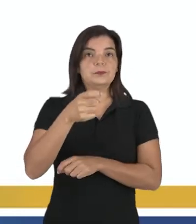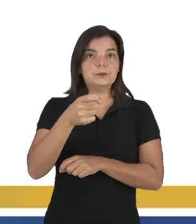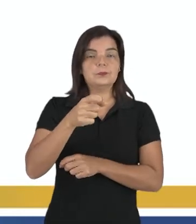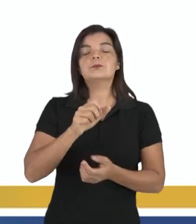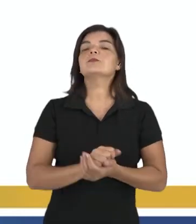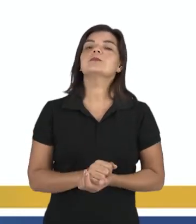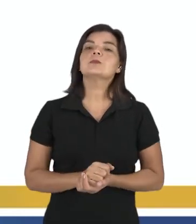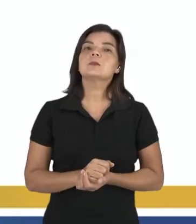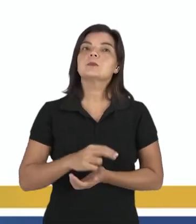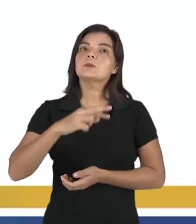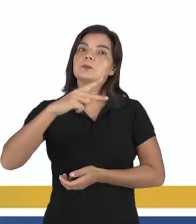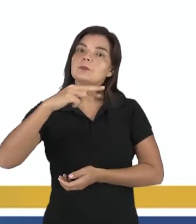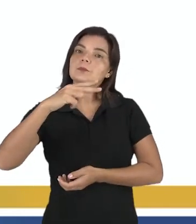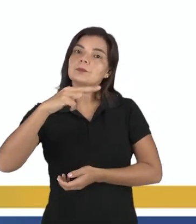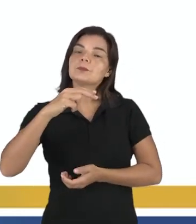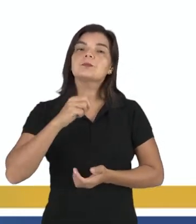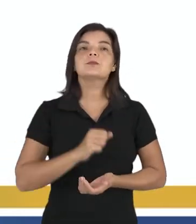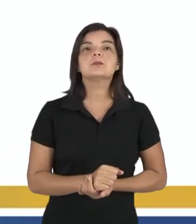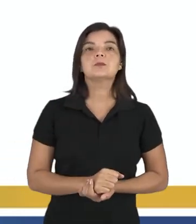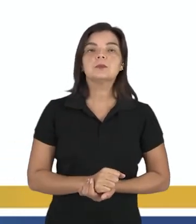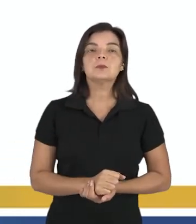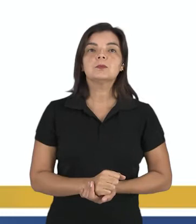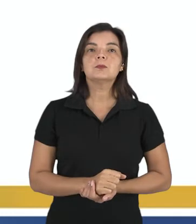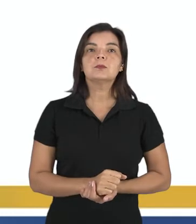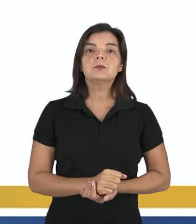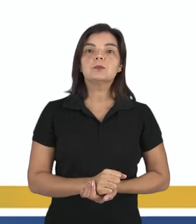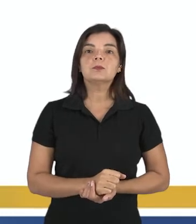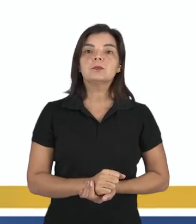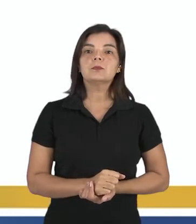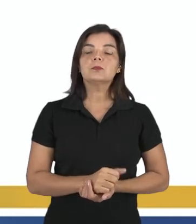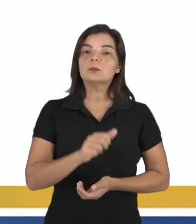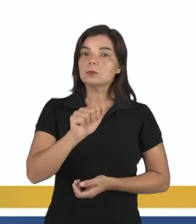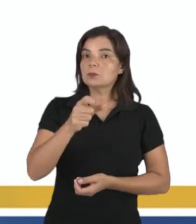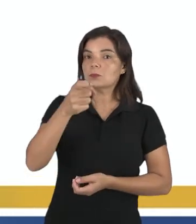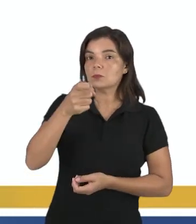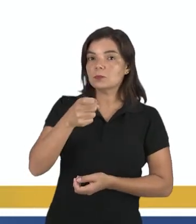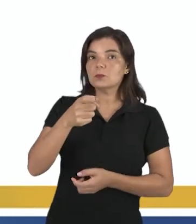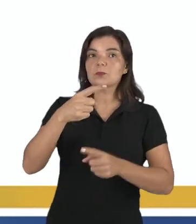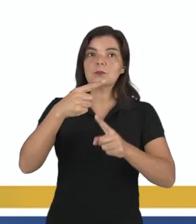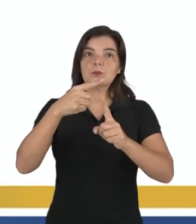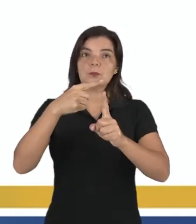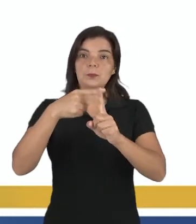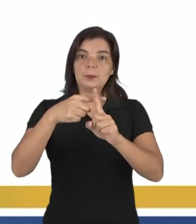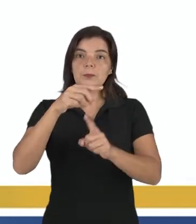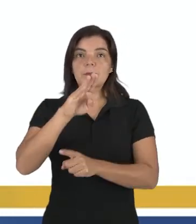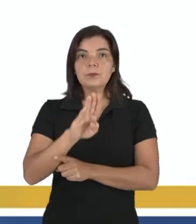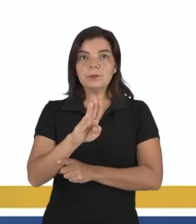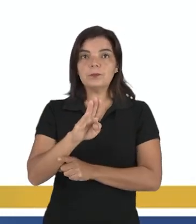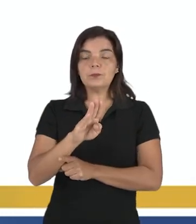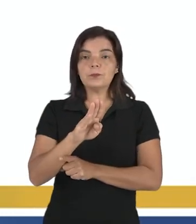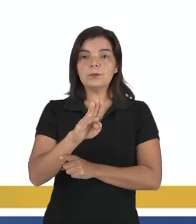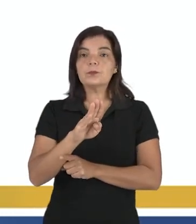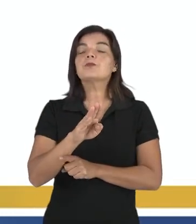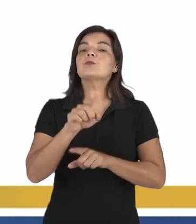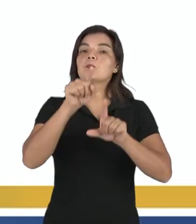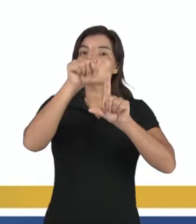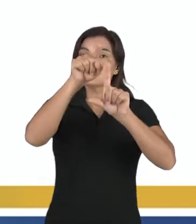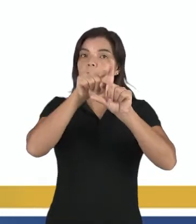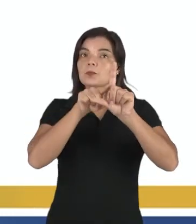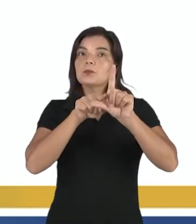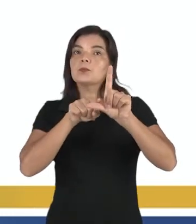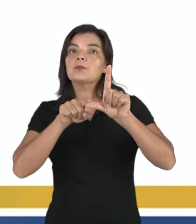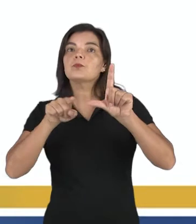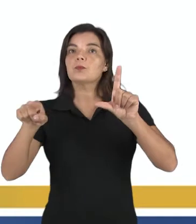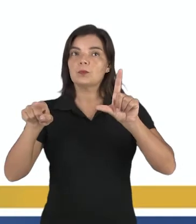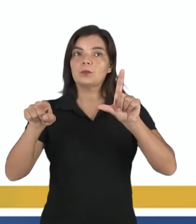igual, está faltando um igualzinho aí, tá? No meu material. Ax mais b, cujo gráfico é uma reta que passa pelo